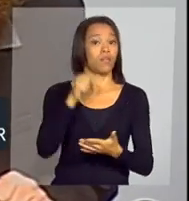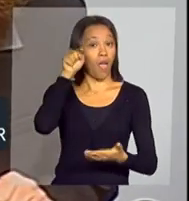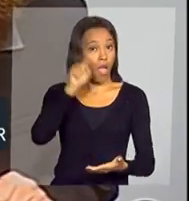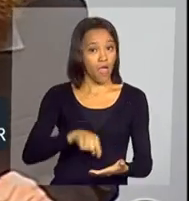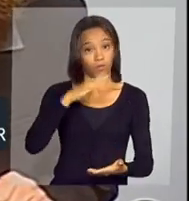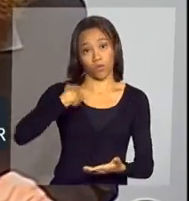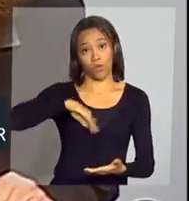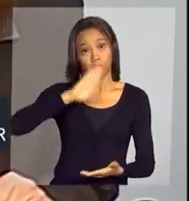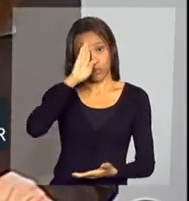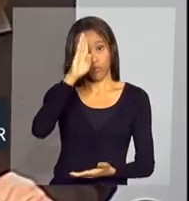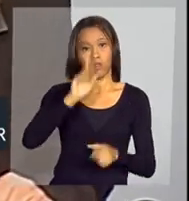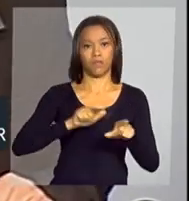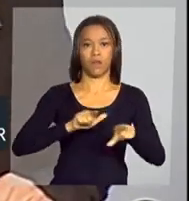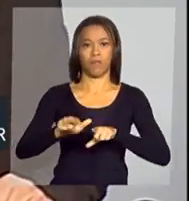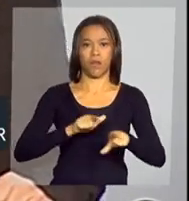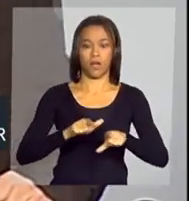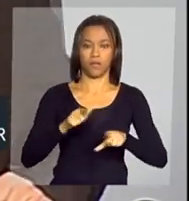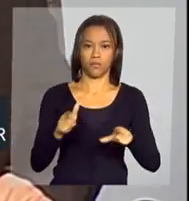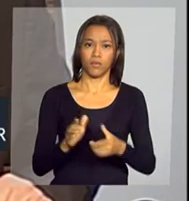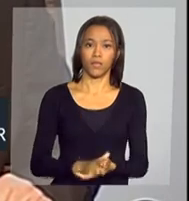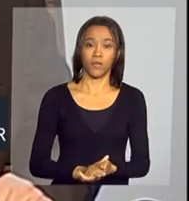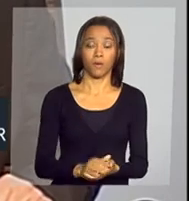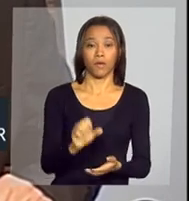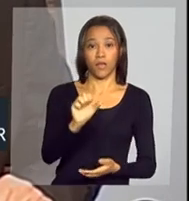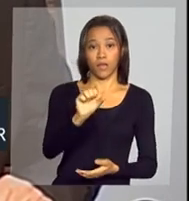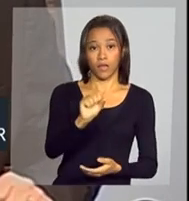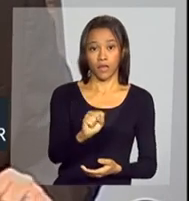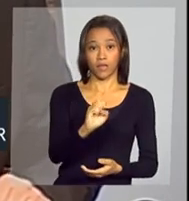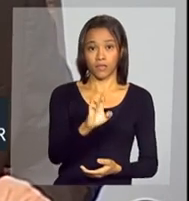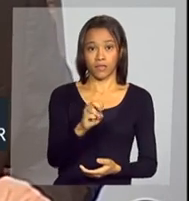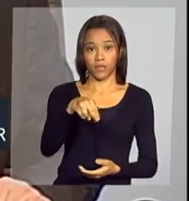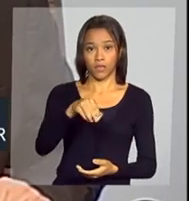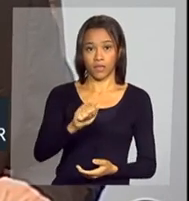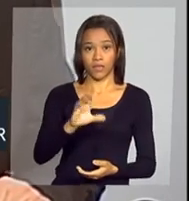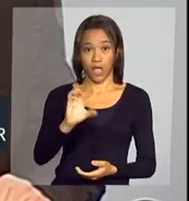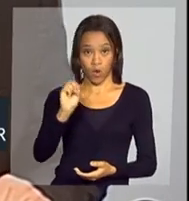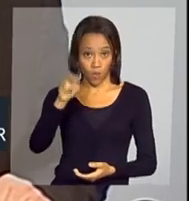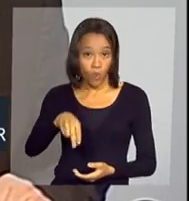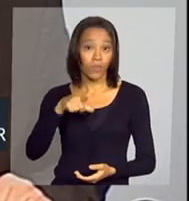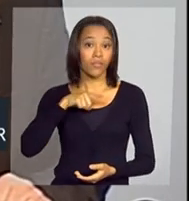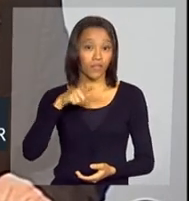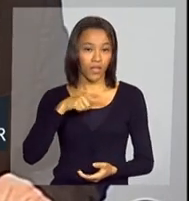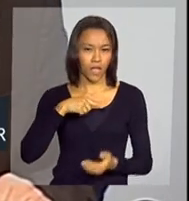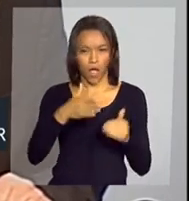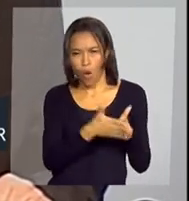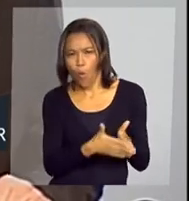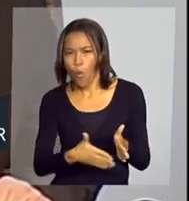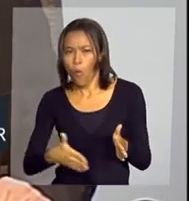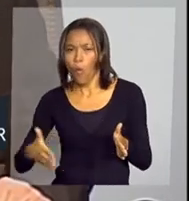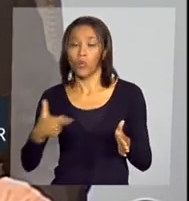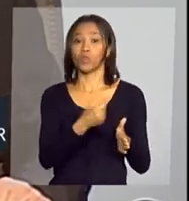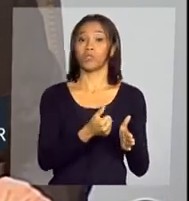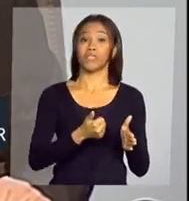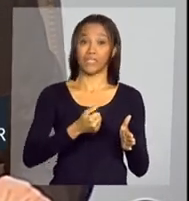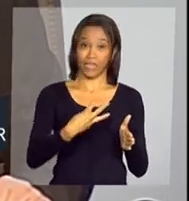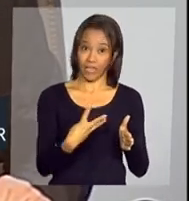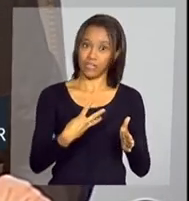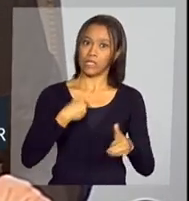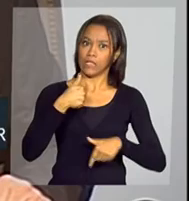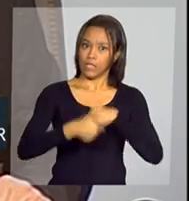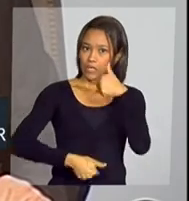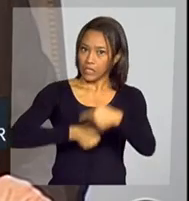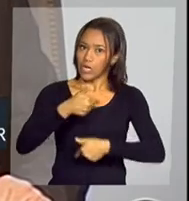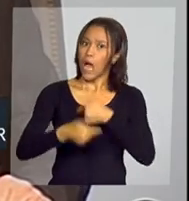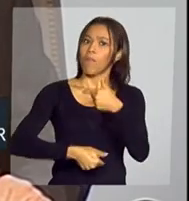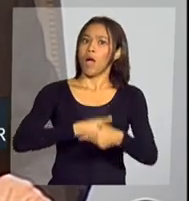que pautam o nosso trabalho então a senacon tem ao longo de 2013 uma agenda forte de trabalho que